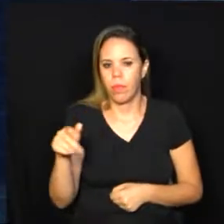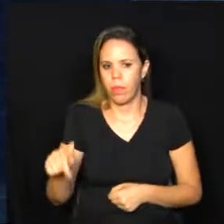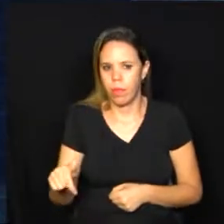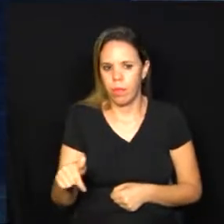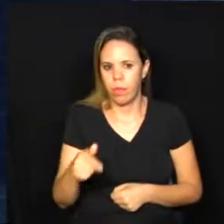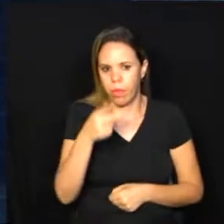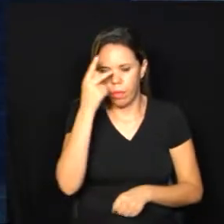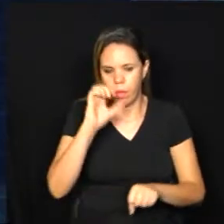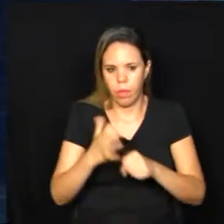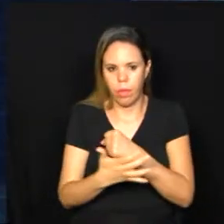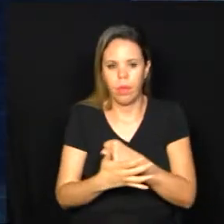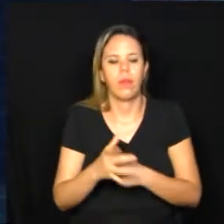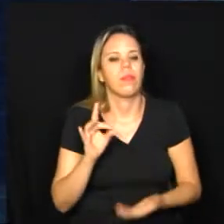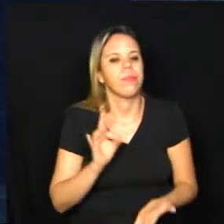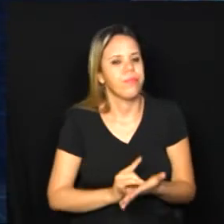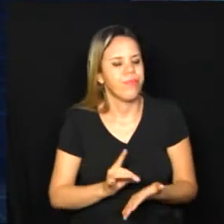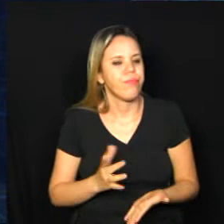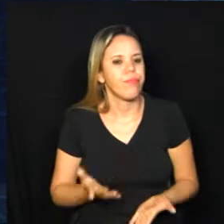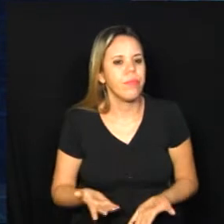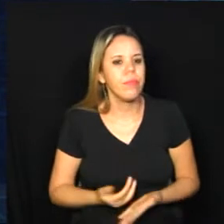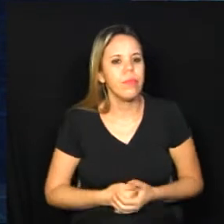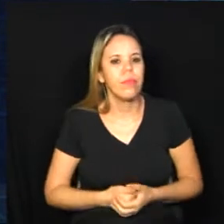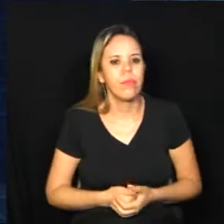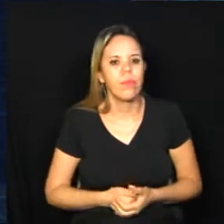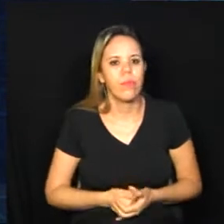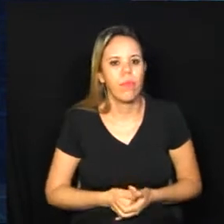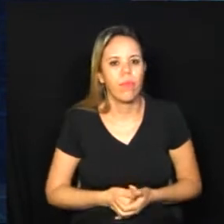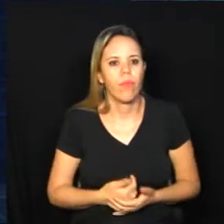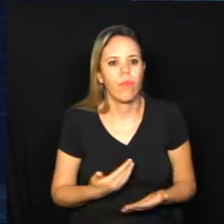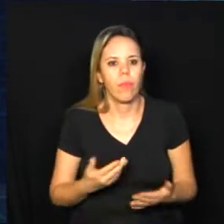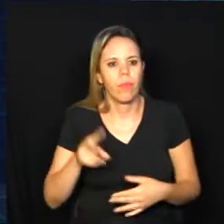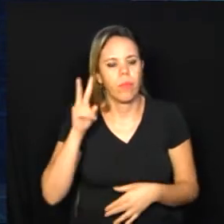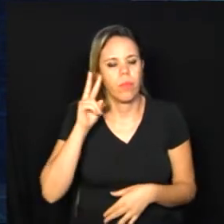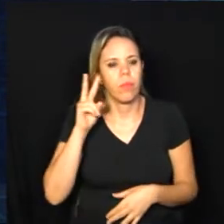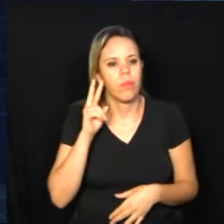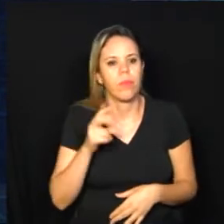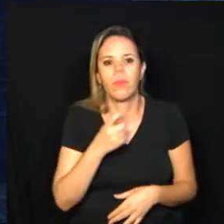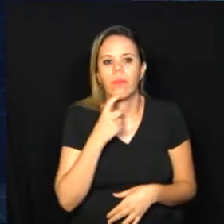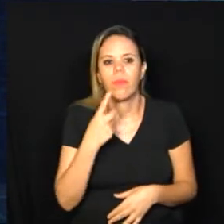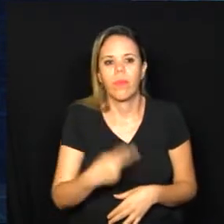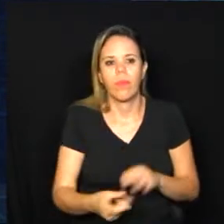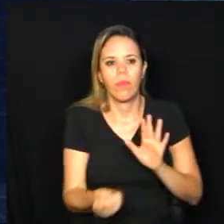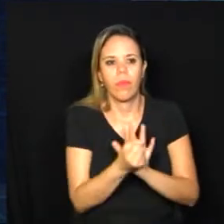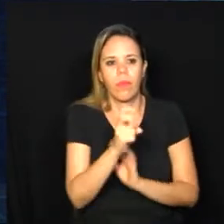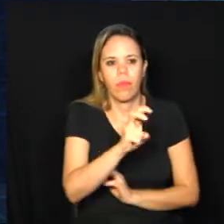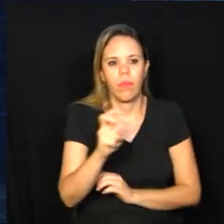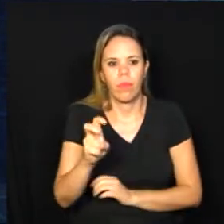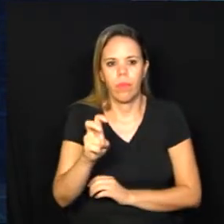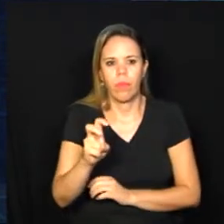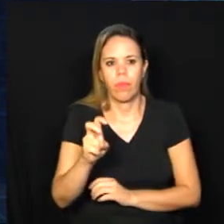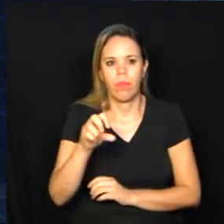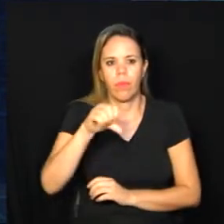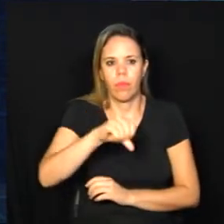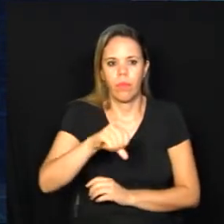136.247 casos confirmados da Covid-19 e até esta segunda-feira, Campinas registrava